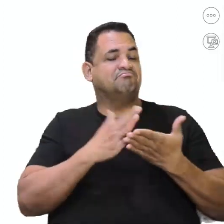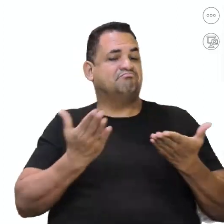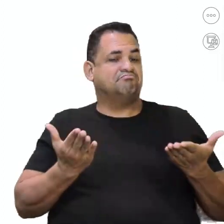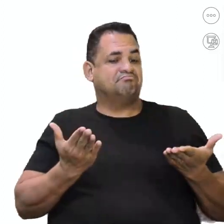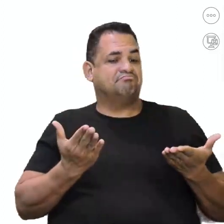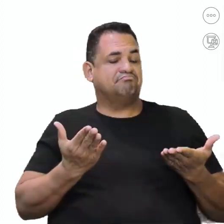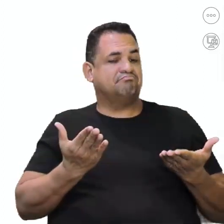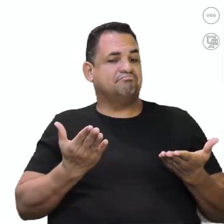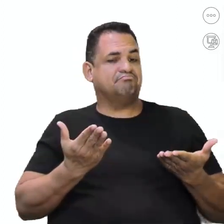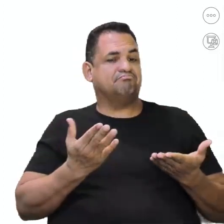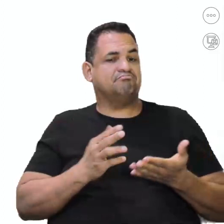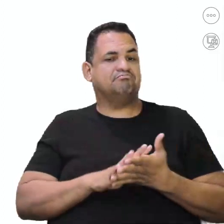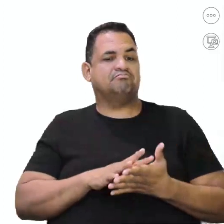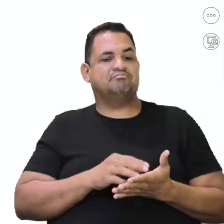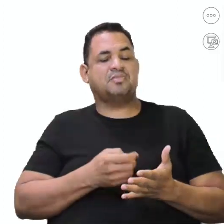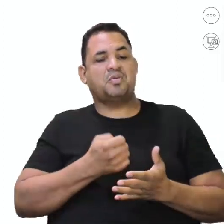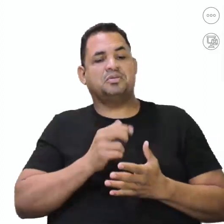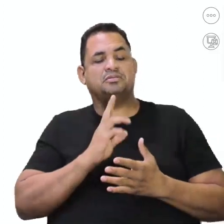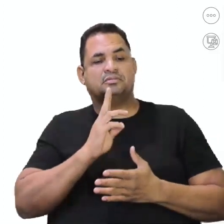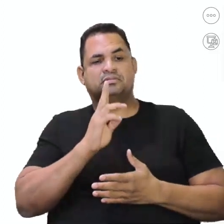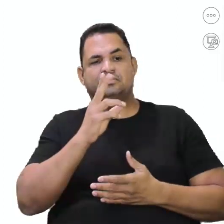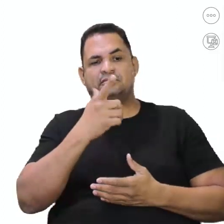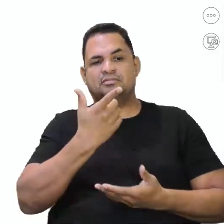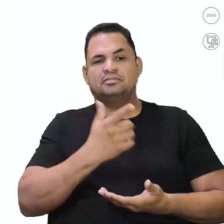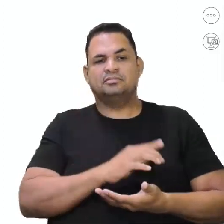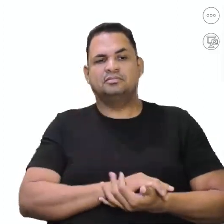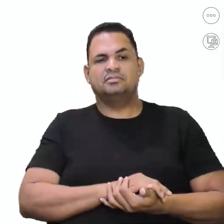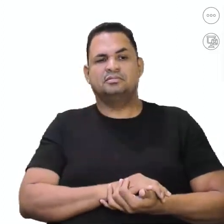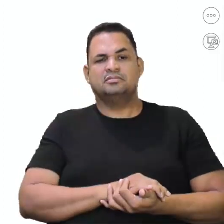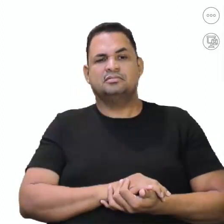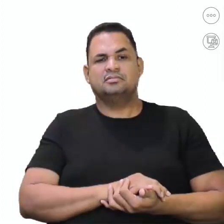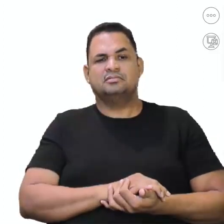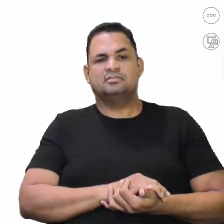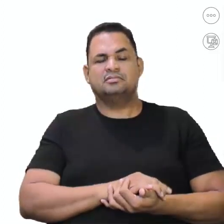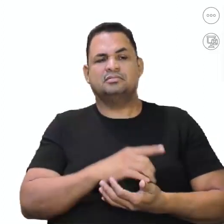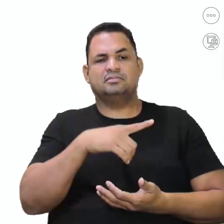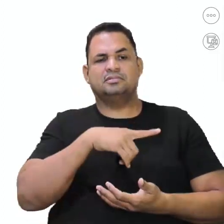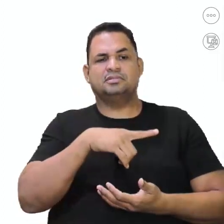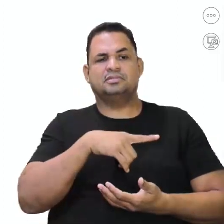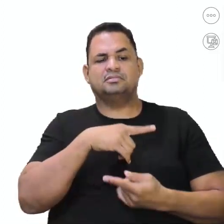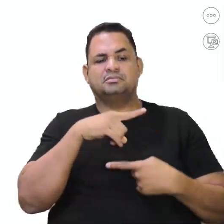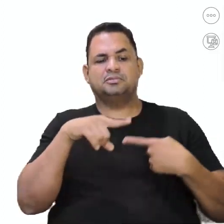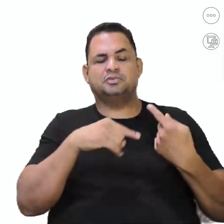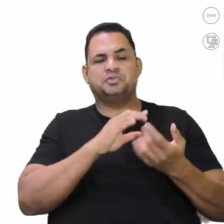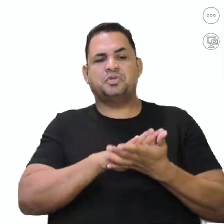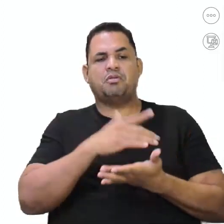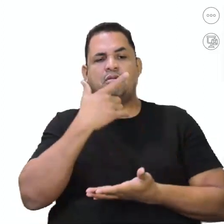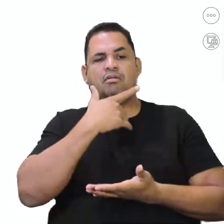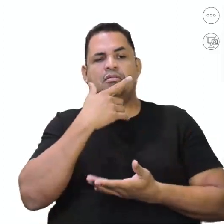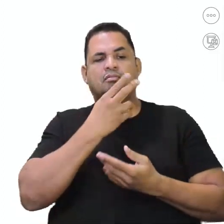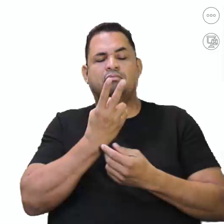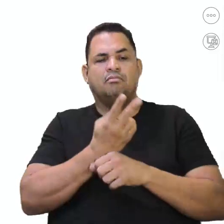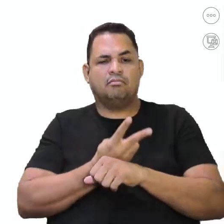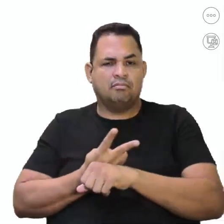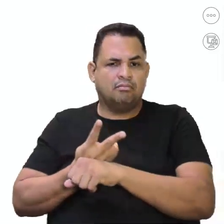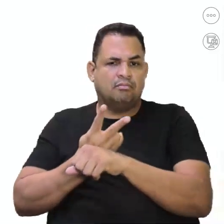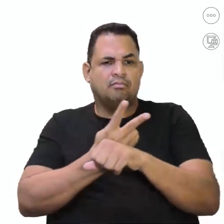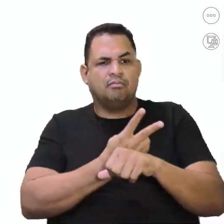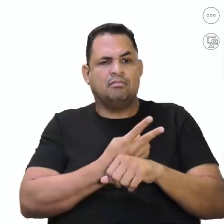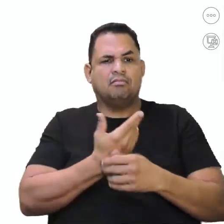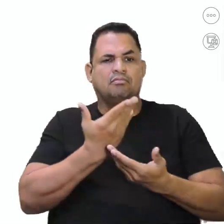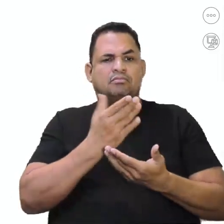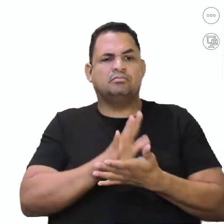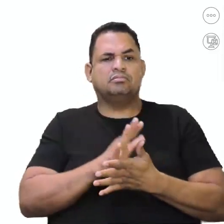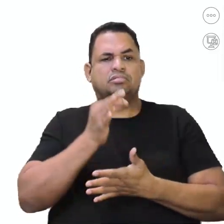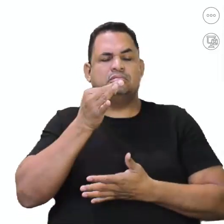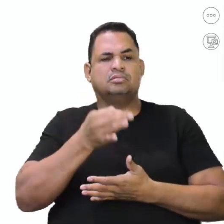das vezes. Alright? Então aqui ela já diz, tem o efeito de humor. Eu preciso procurar a